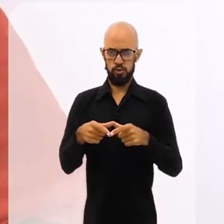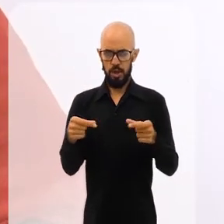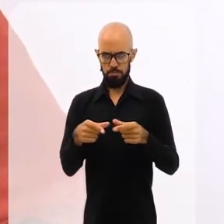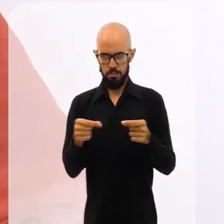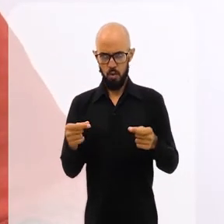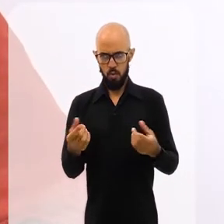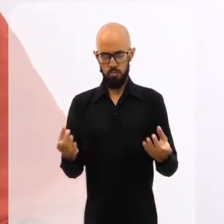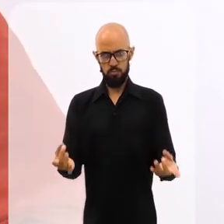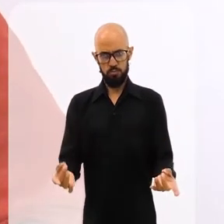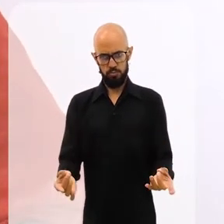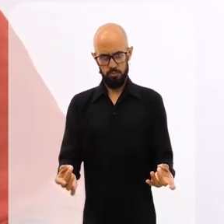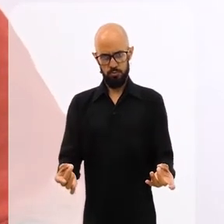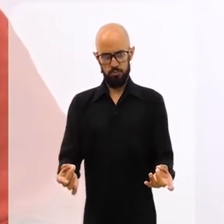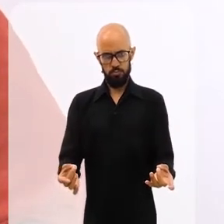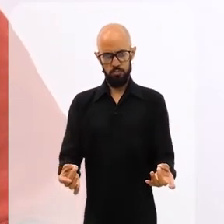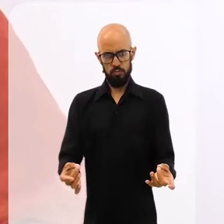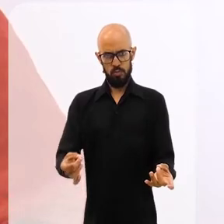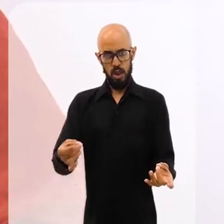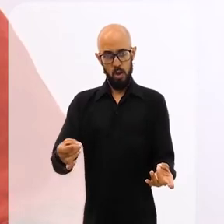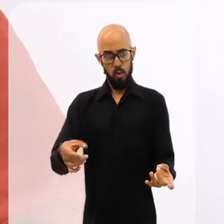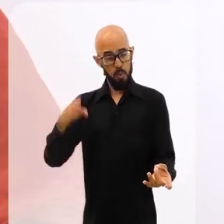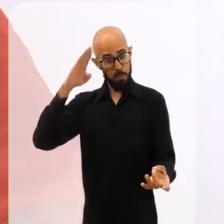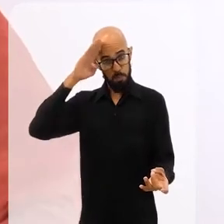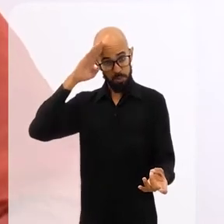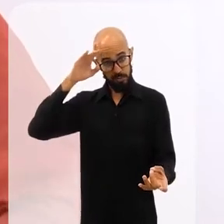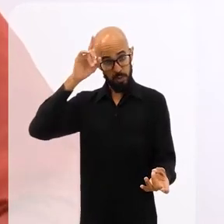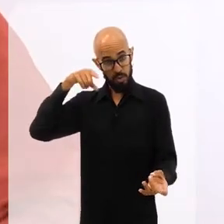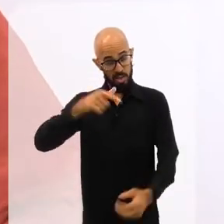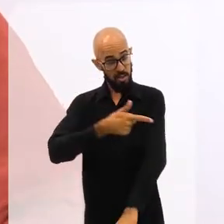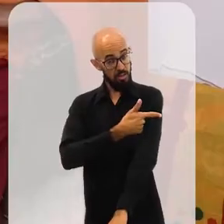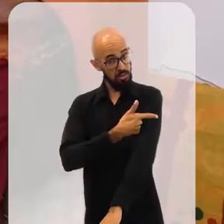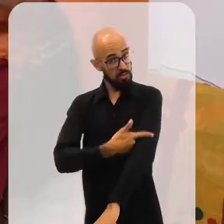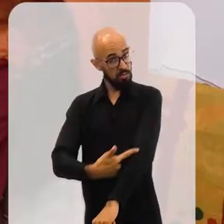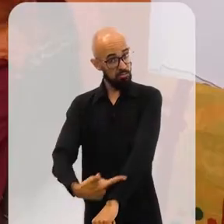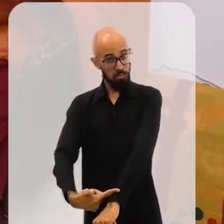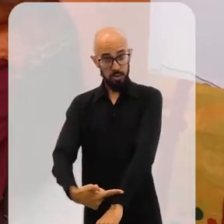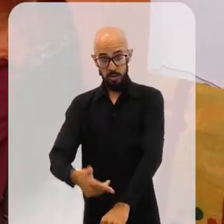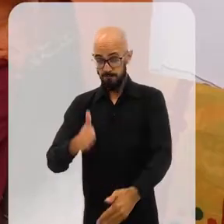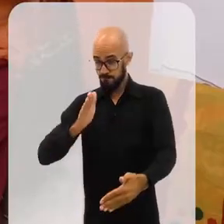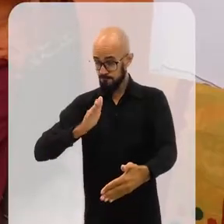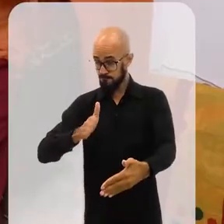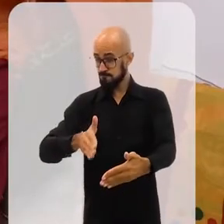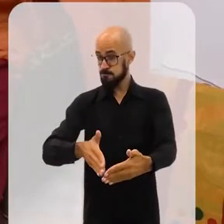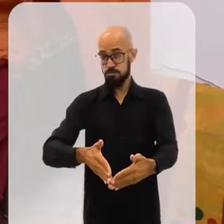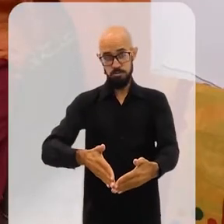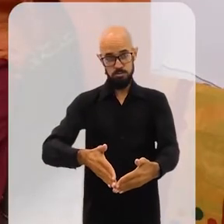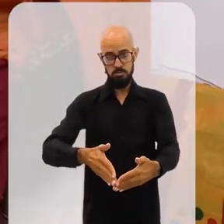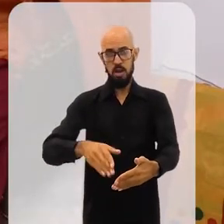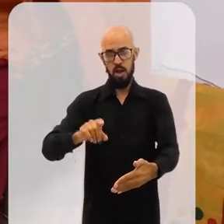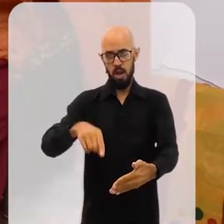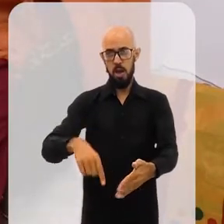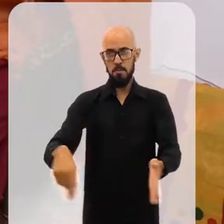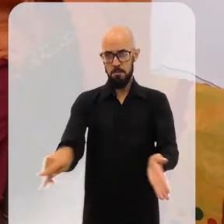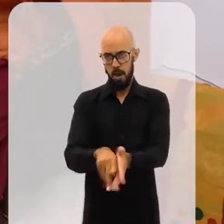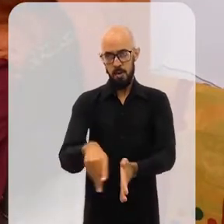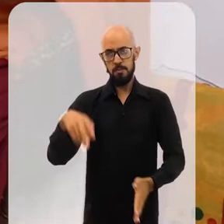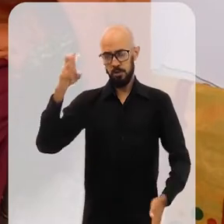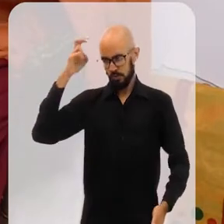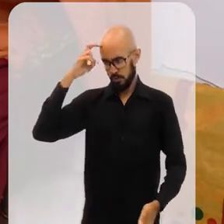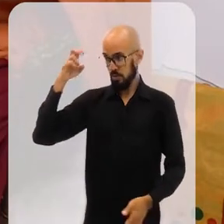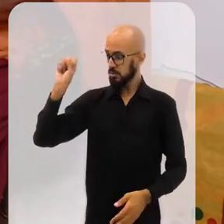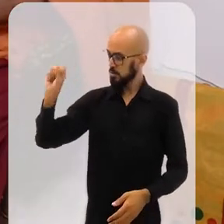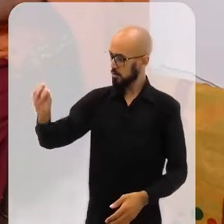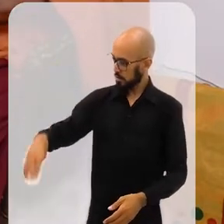japonês, a tônica dele é a disciplina. Sim. Disciplina. Até na forma de vir para o